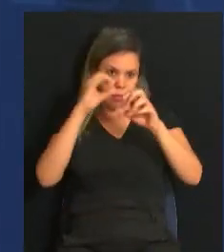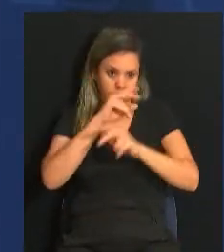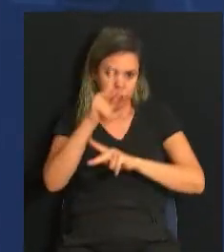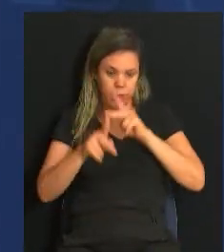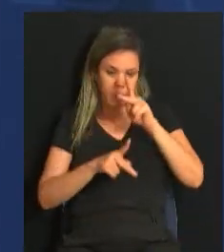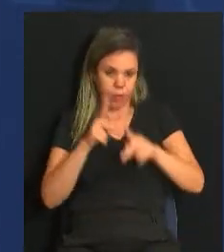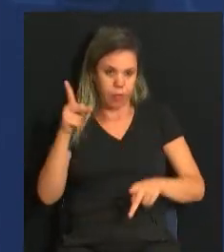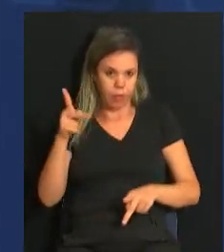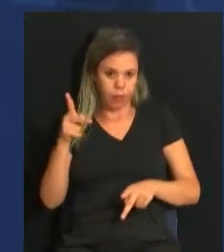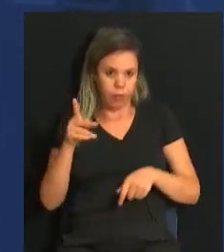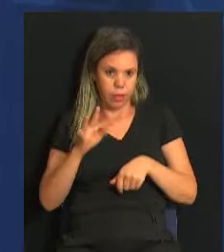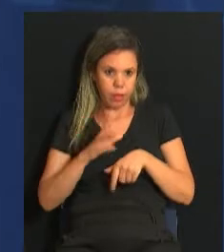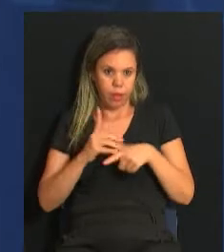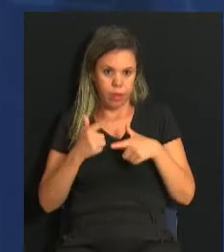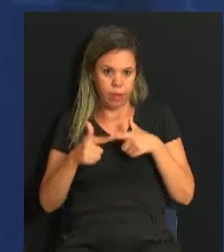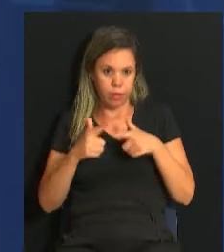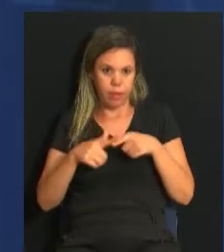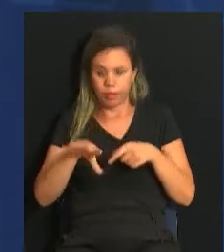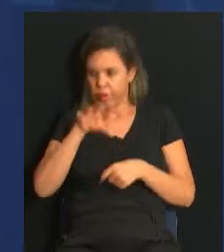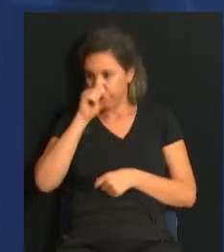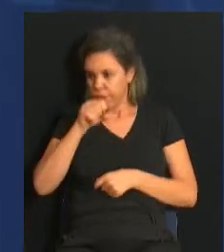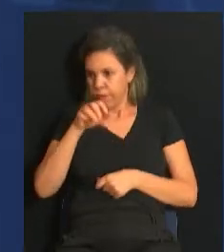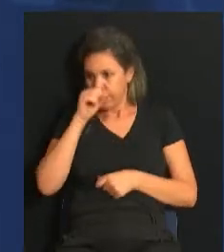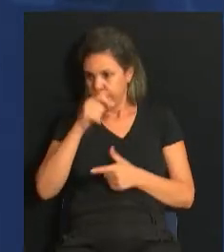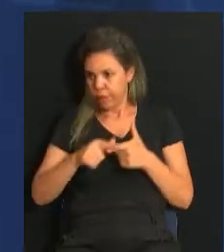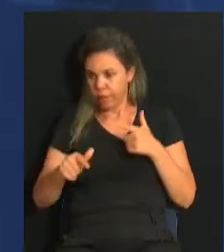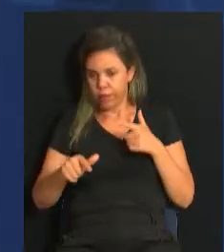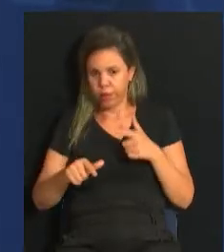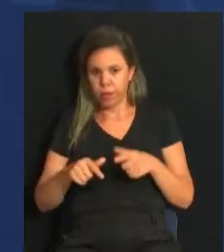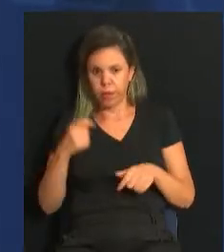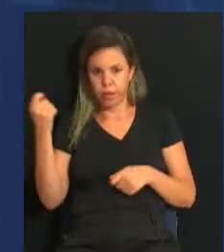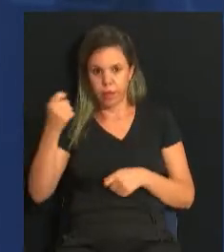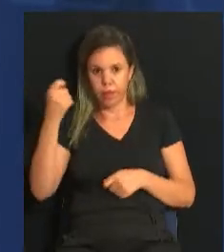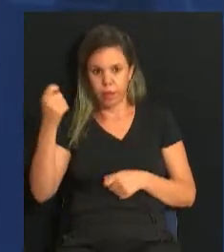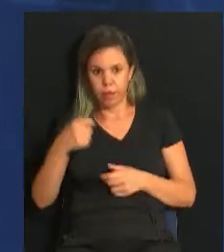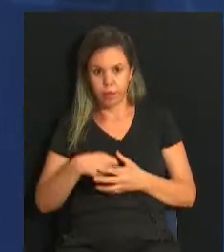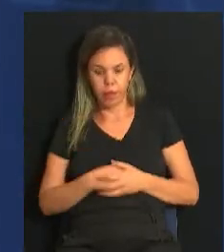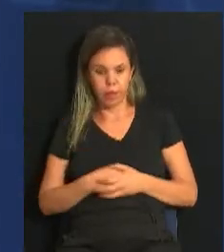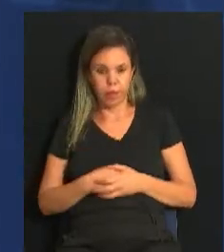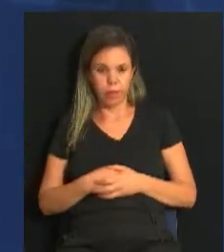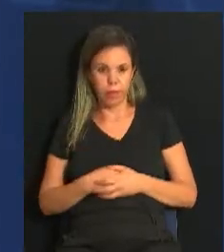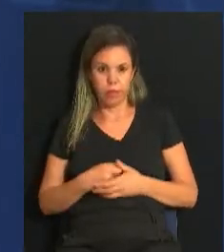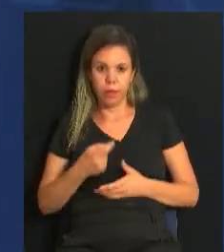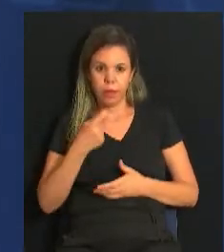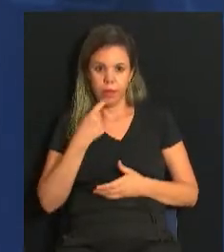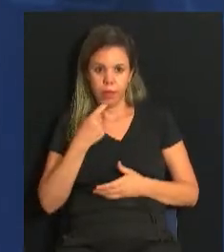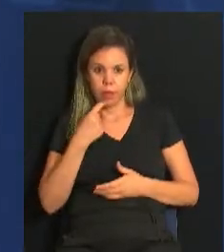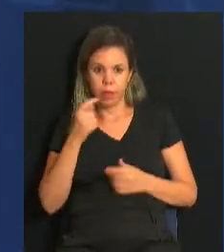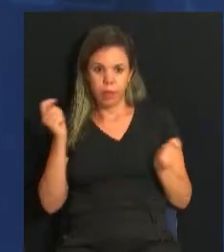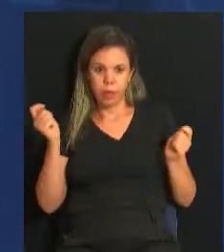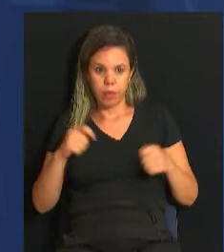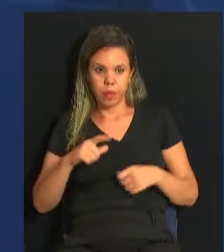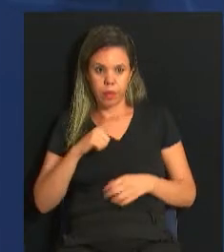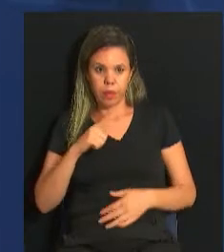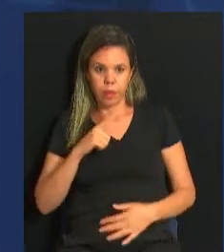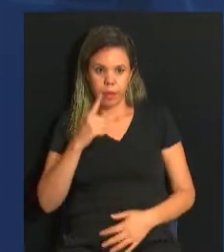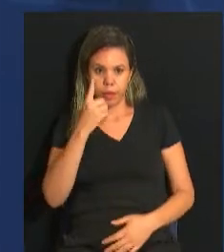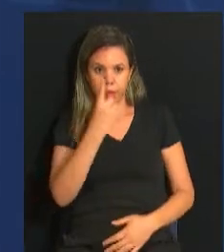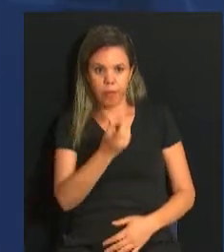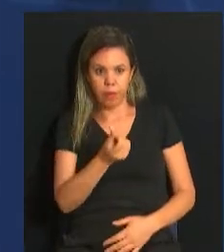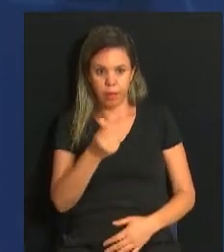pacientes com aquela síndrome respiratória aguda grave a cidade de Campinas ela possui